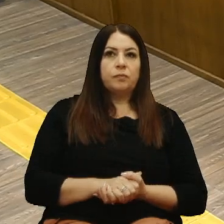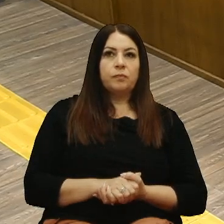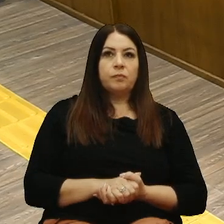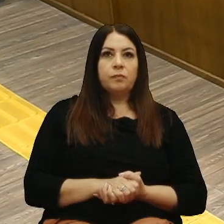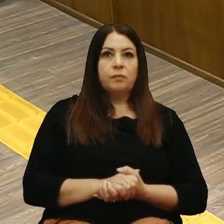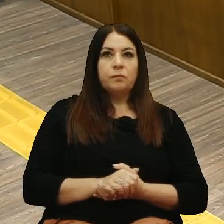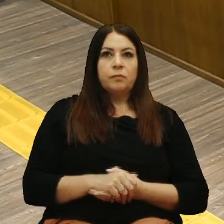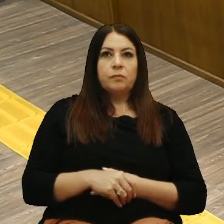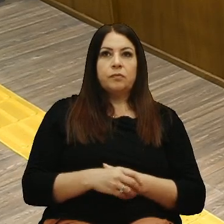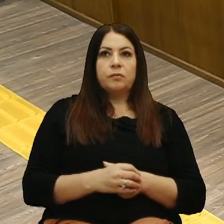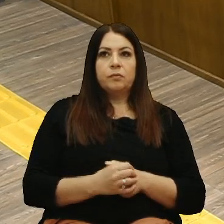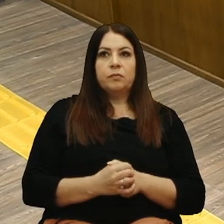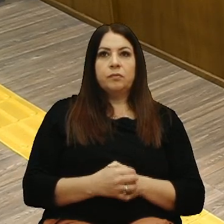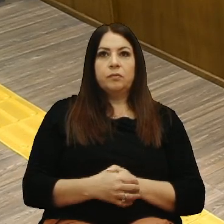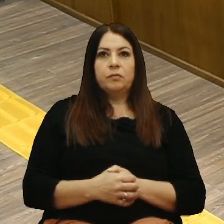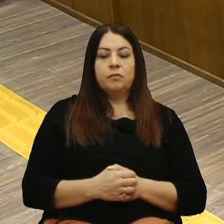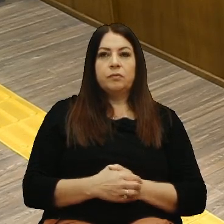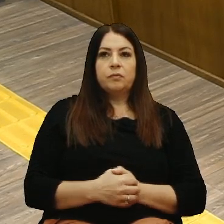tribuna.